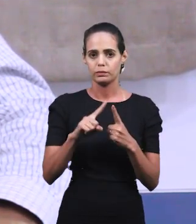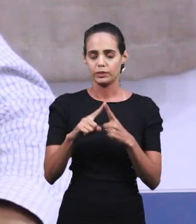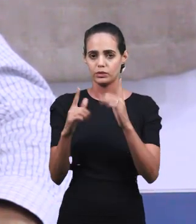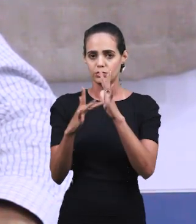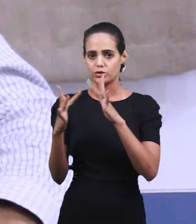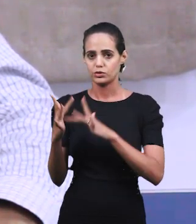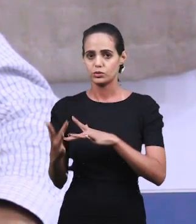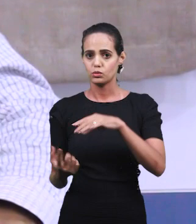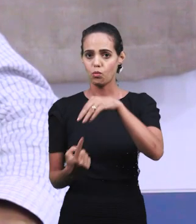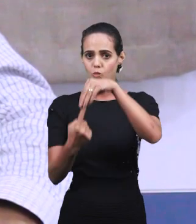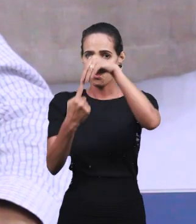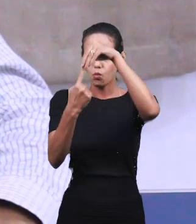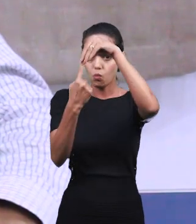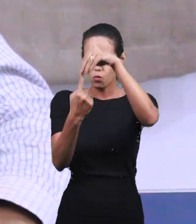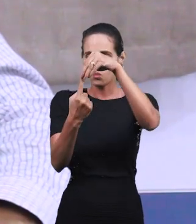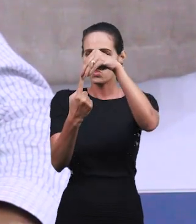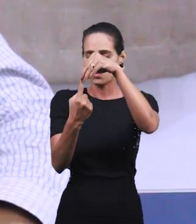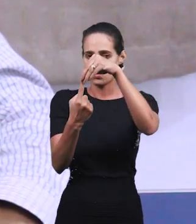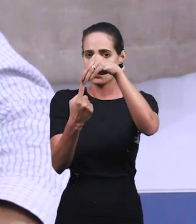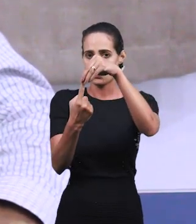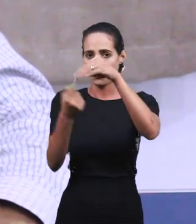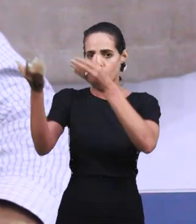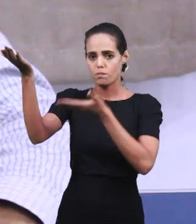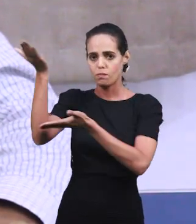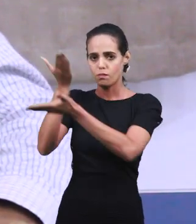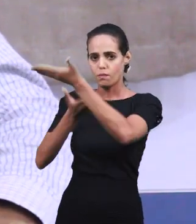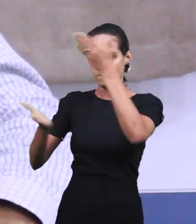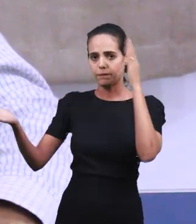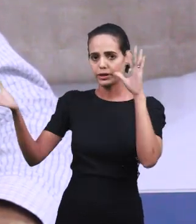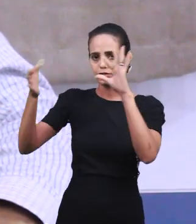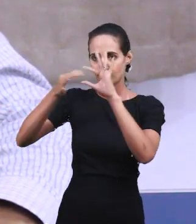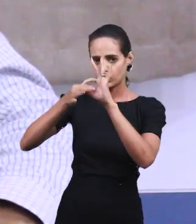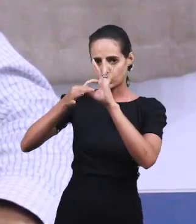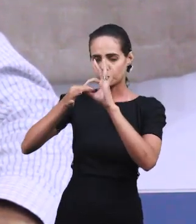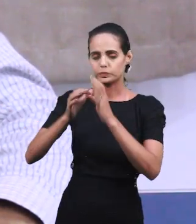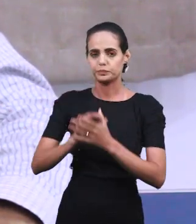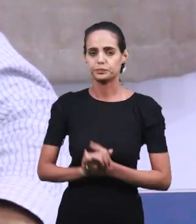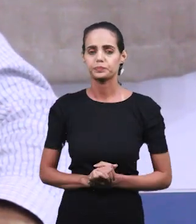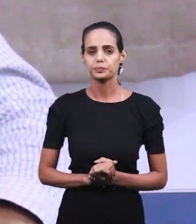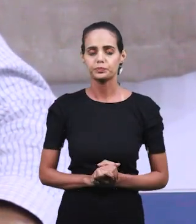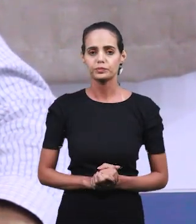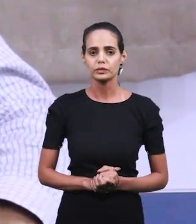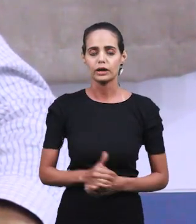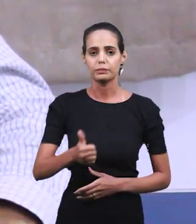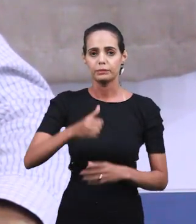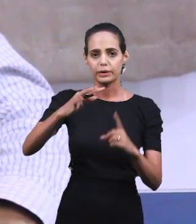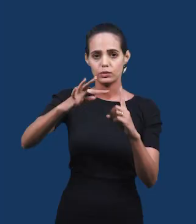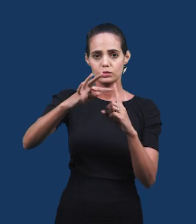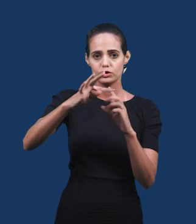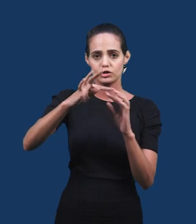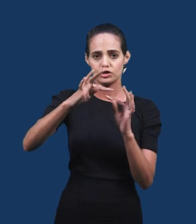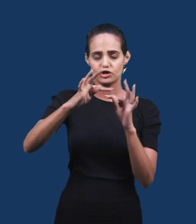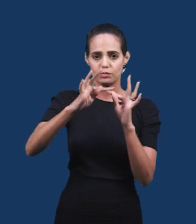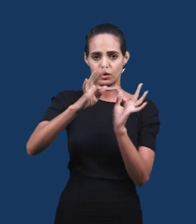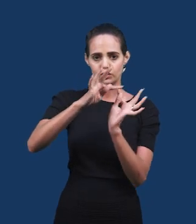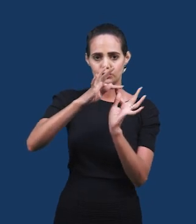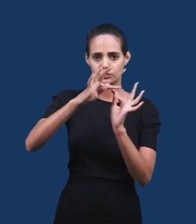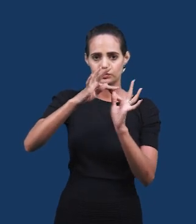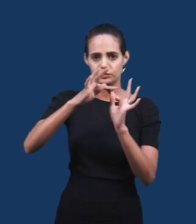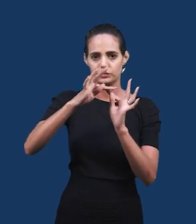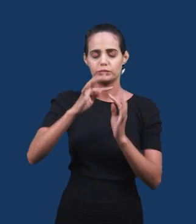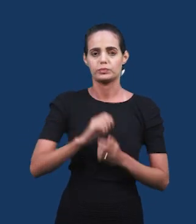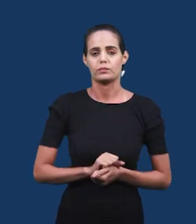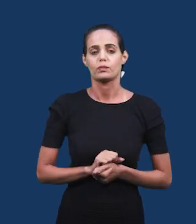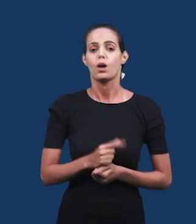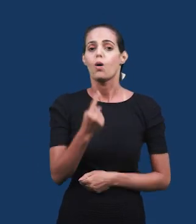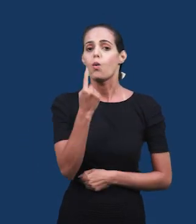entre Deus e os homens. O texto base que nós iremos usar está em 1 Timóteo, capítulo 2, versículo 5, que diz que há